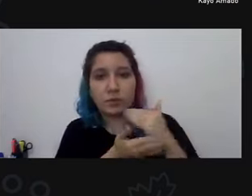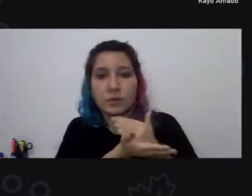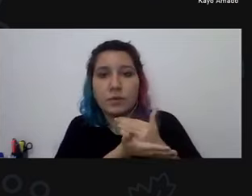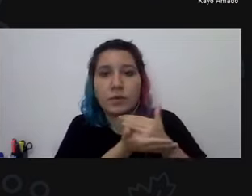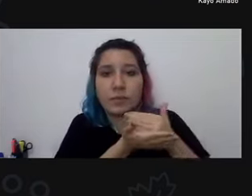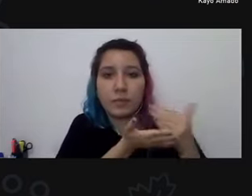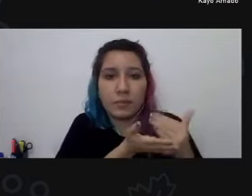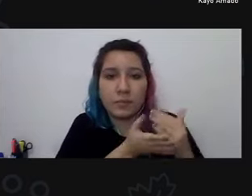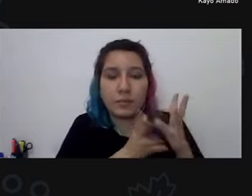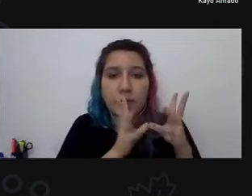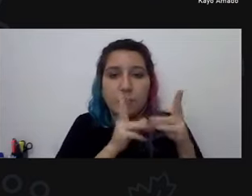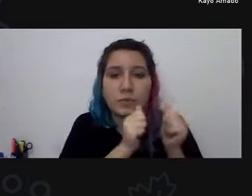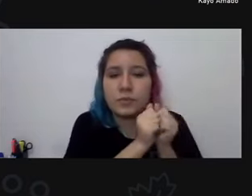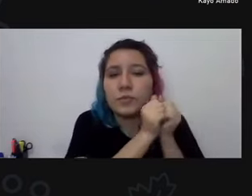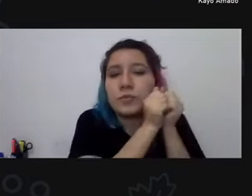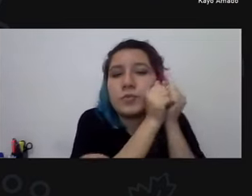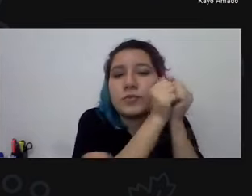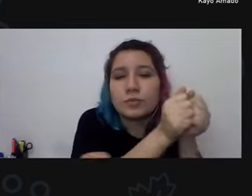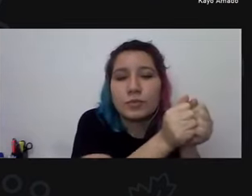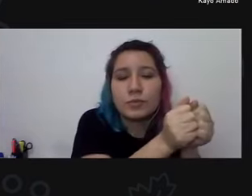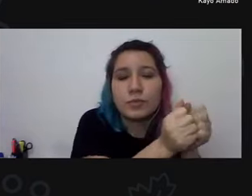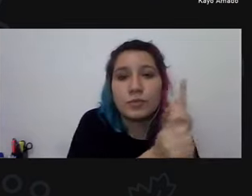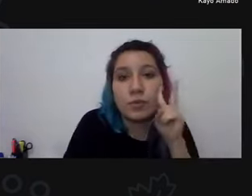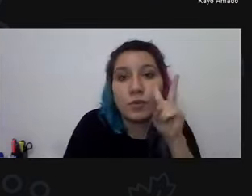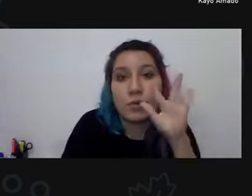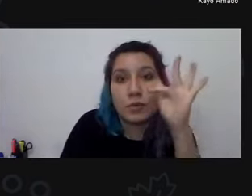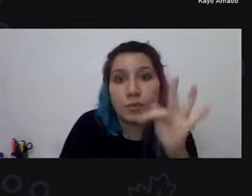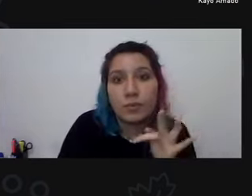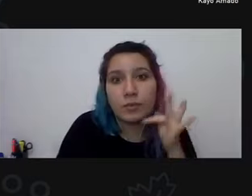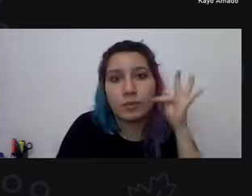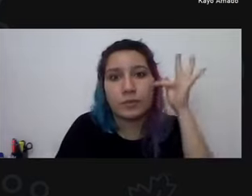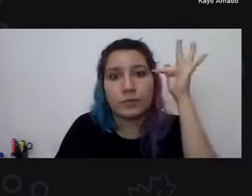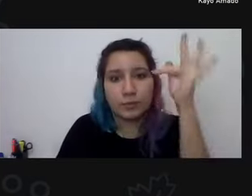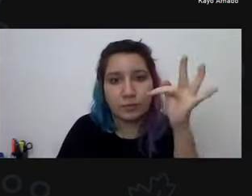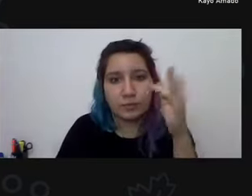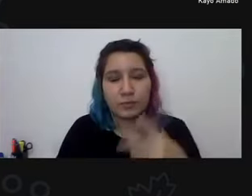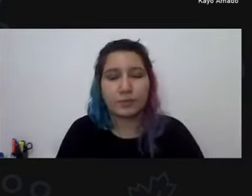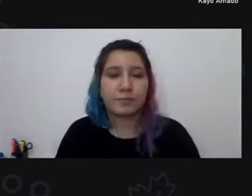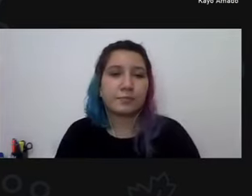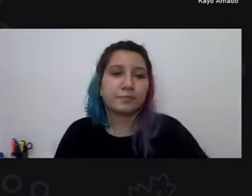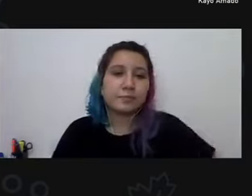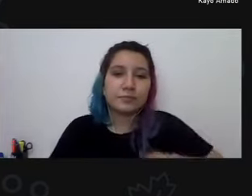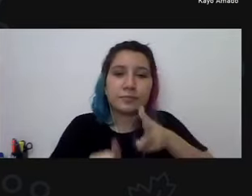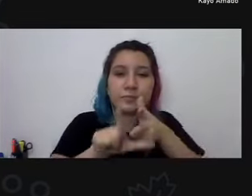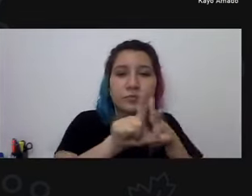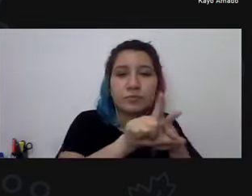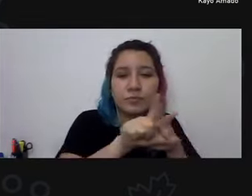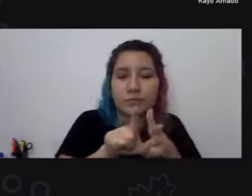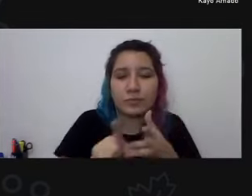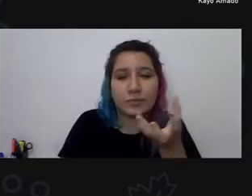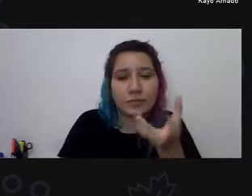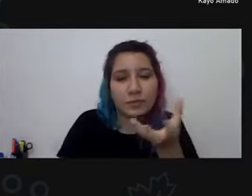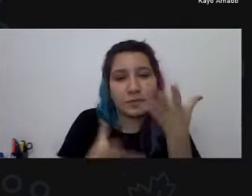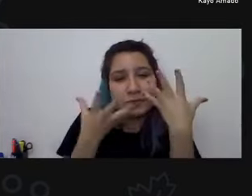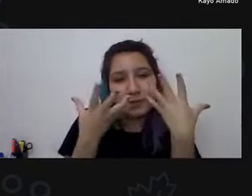olhando para frente. Vamos lá. A live de hoje é turismo e eu quero receber um grande amigo